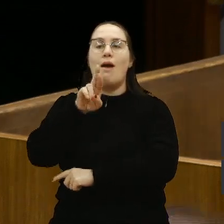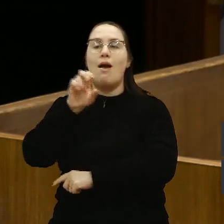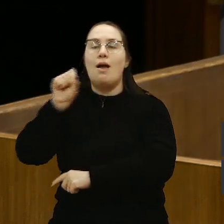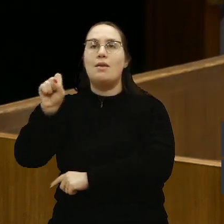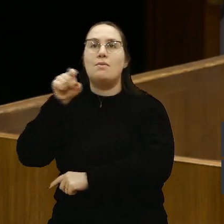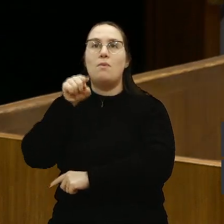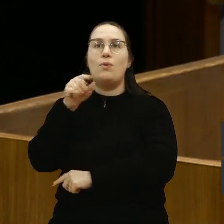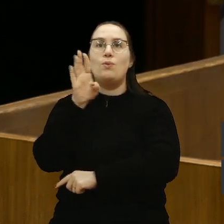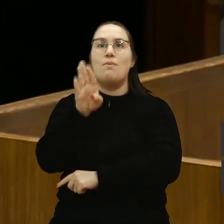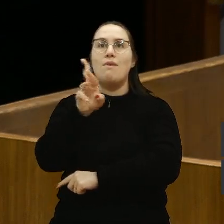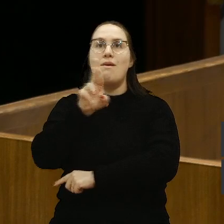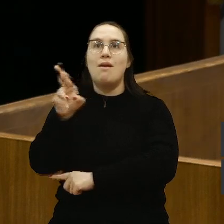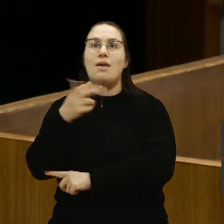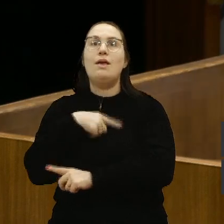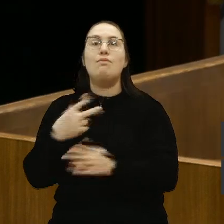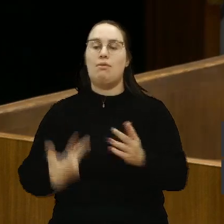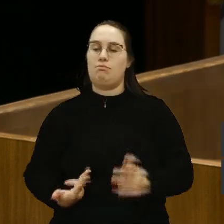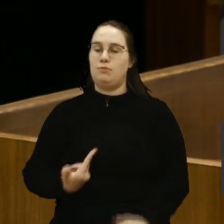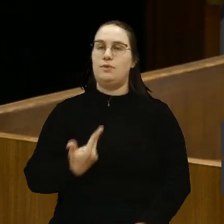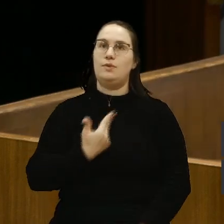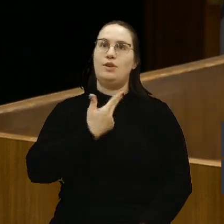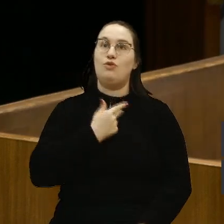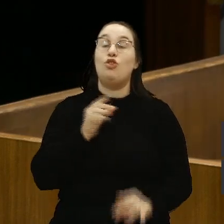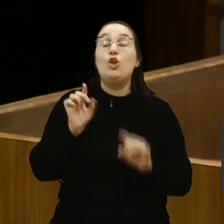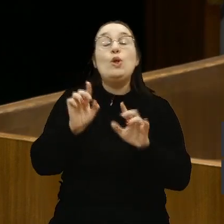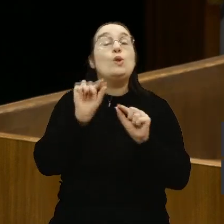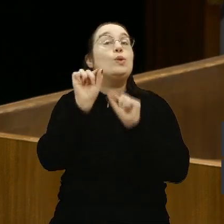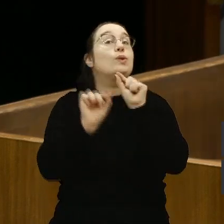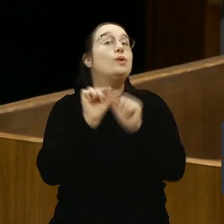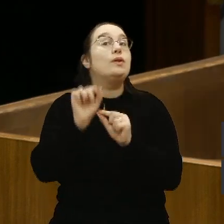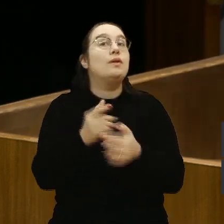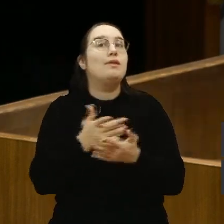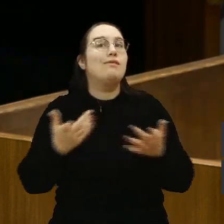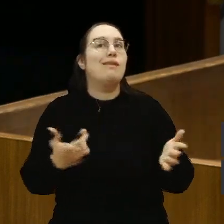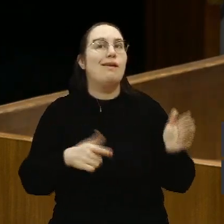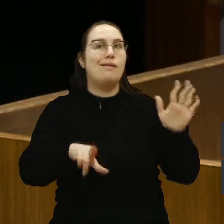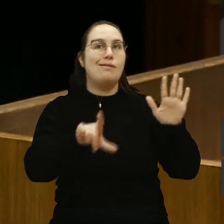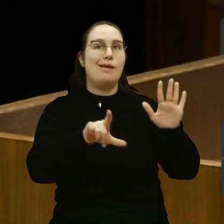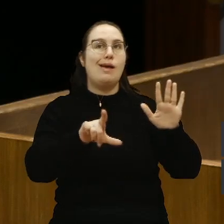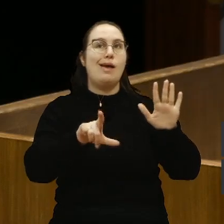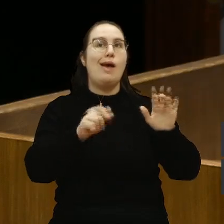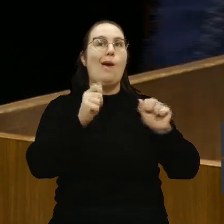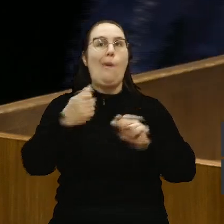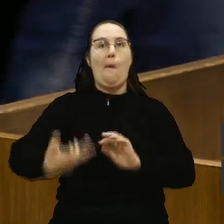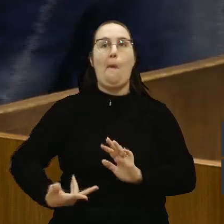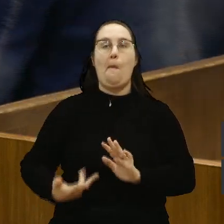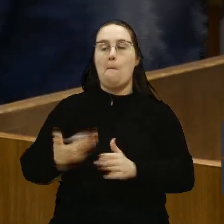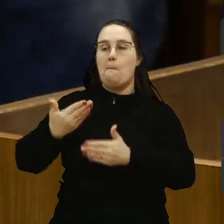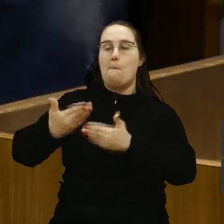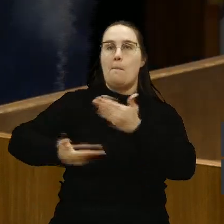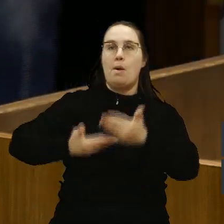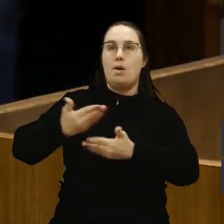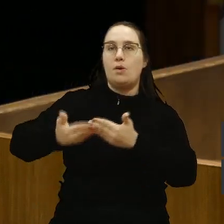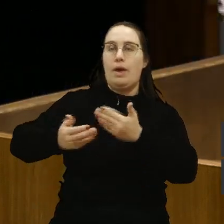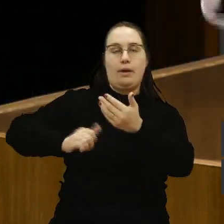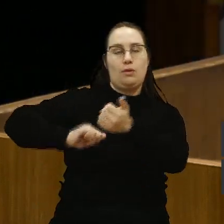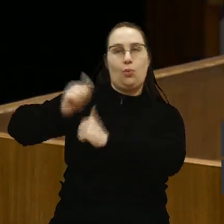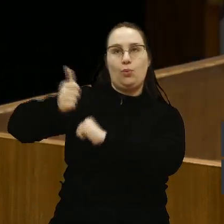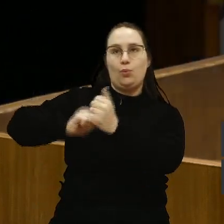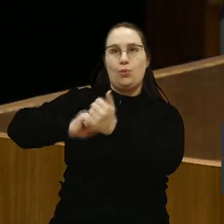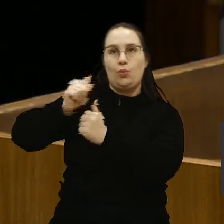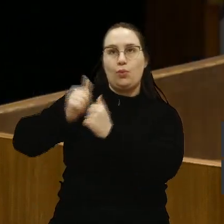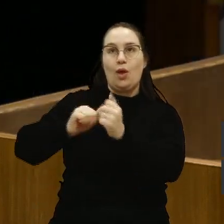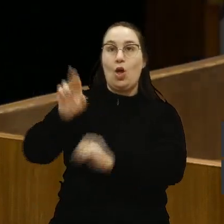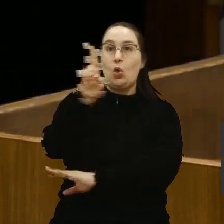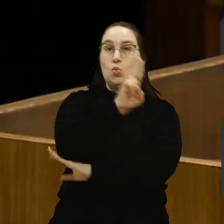listadespera.caxias.rs.br e tem lá as cirurgias. Só que ela diz assim, procedimento, então ali tem que colocar o